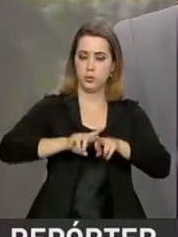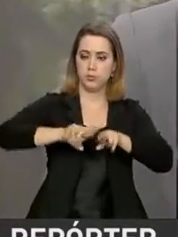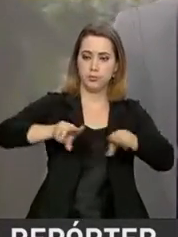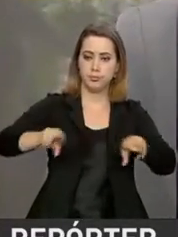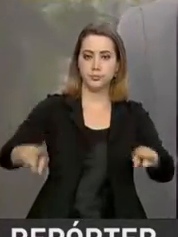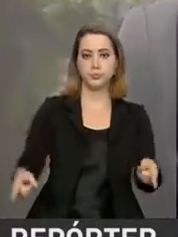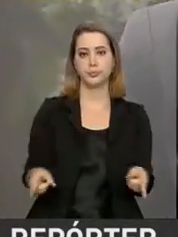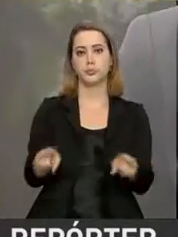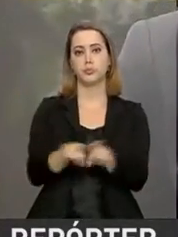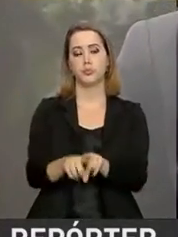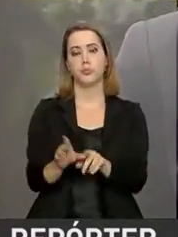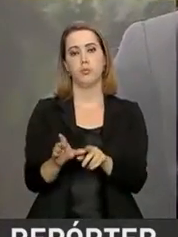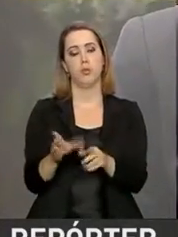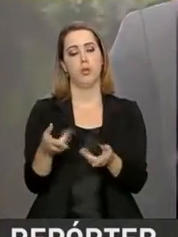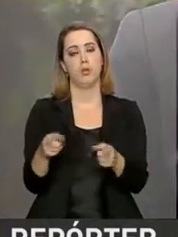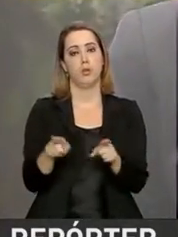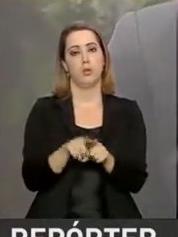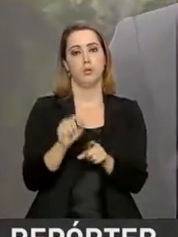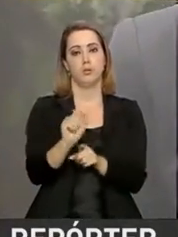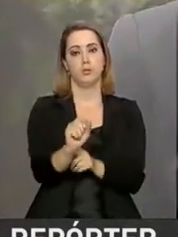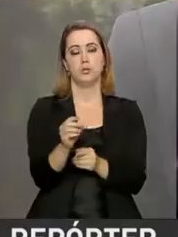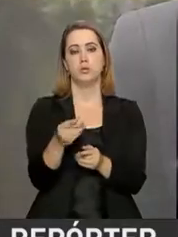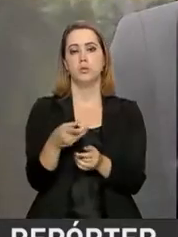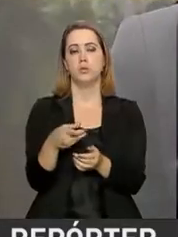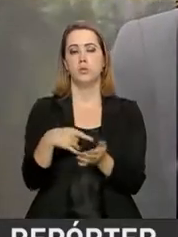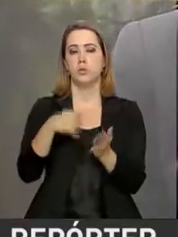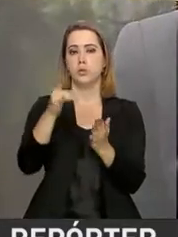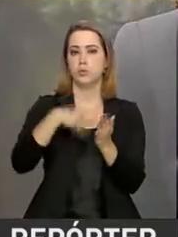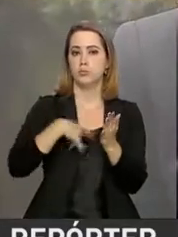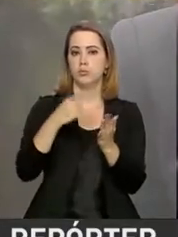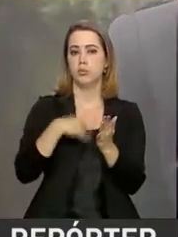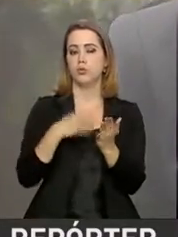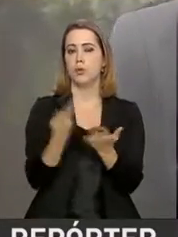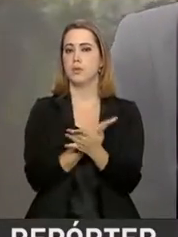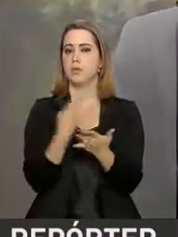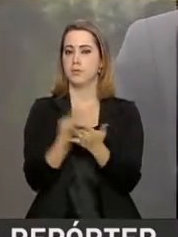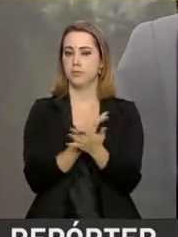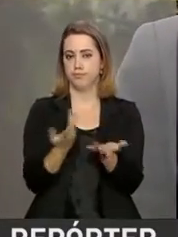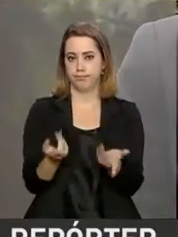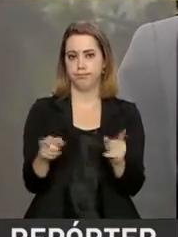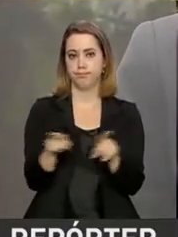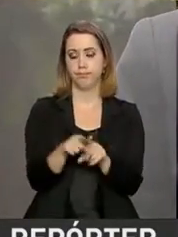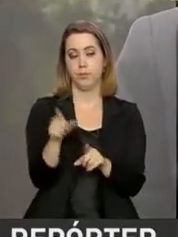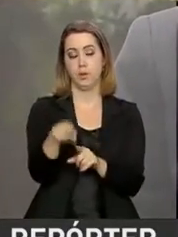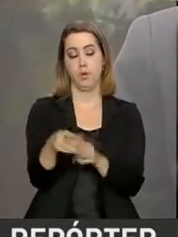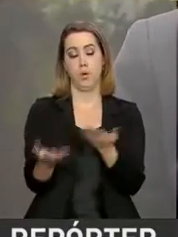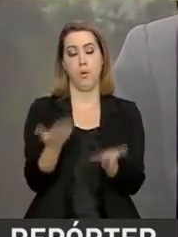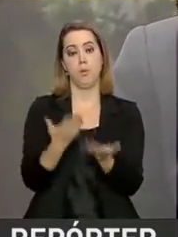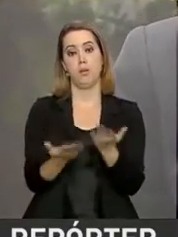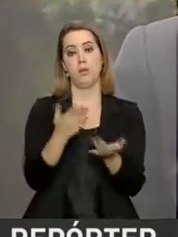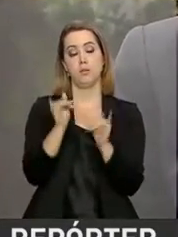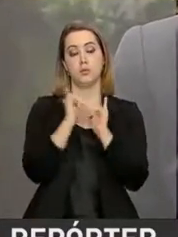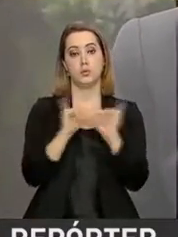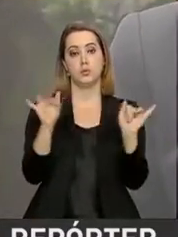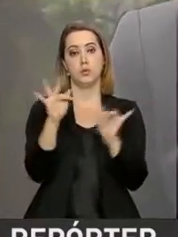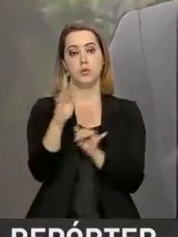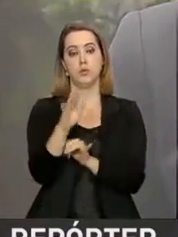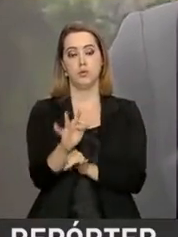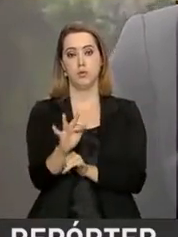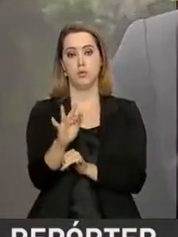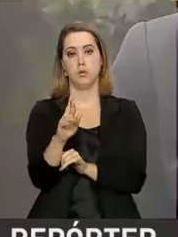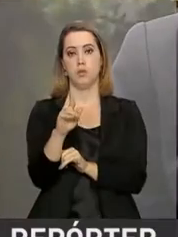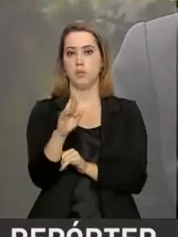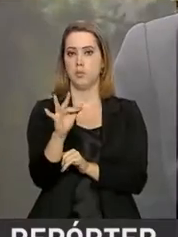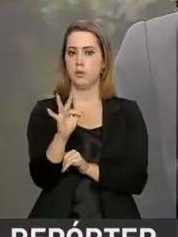sonegação fiscal e falsificação de dados segundo o último balanço divulgado pela receita já